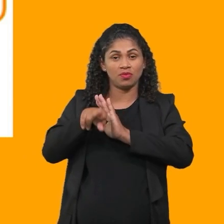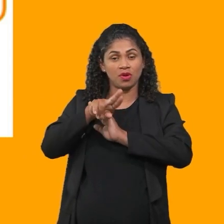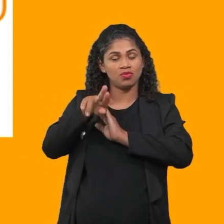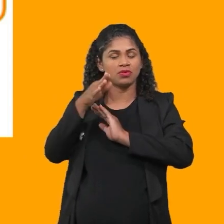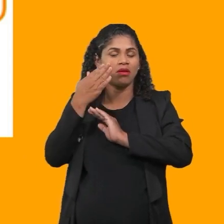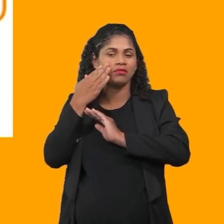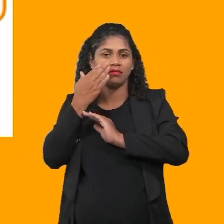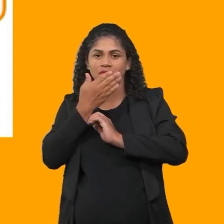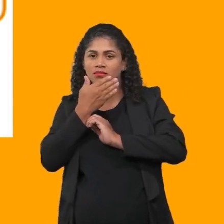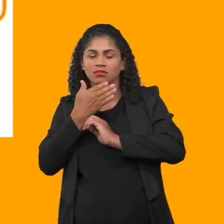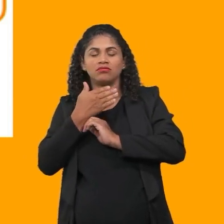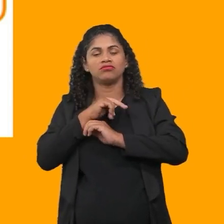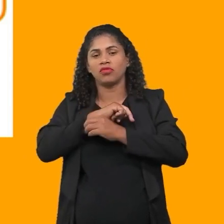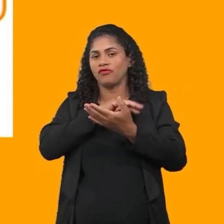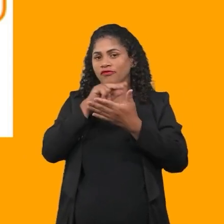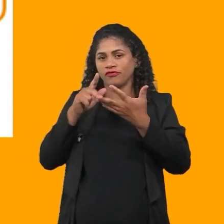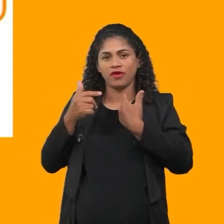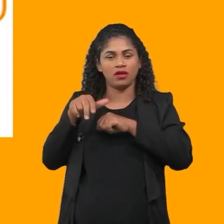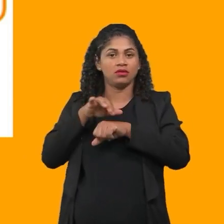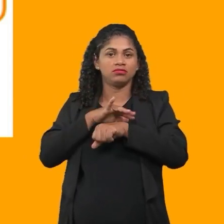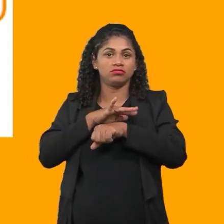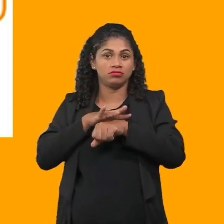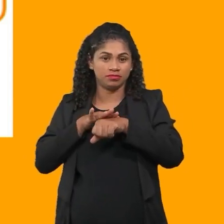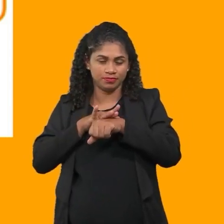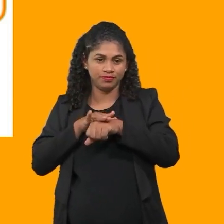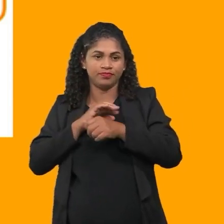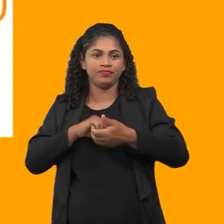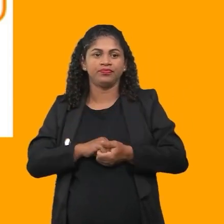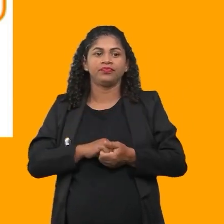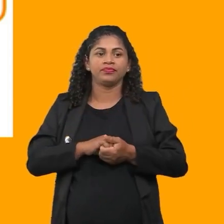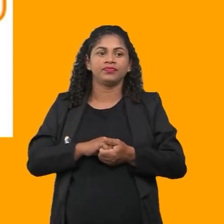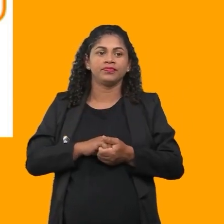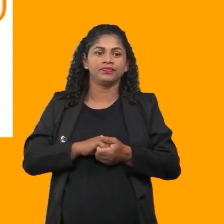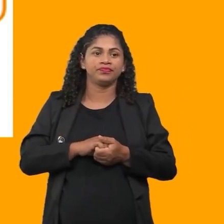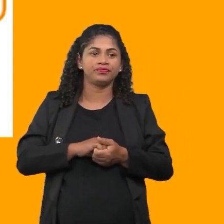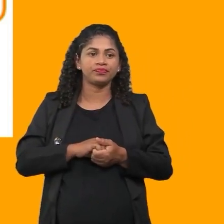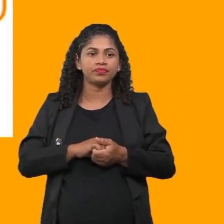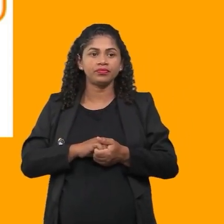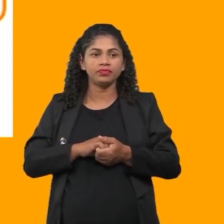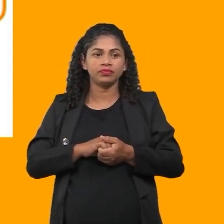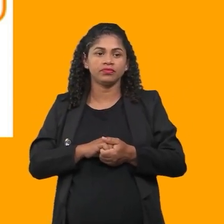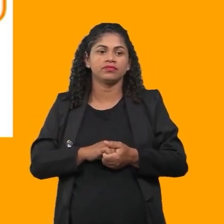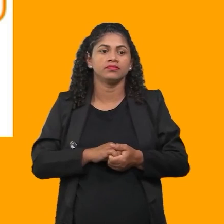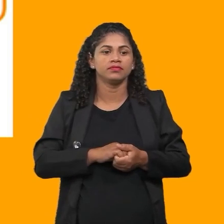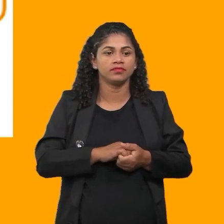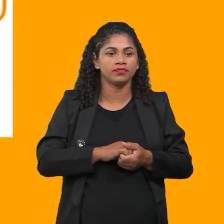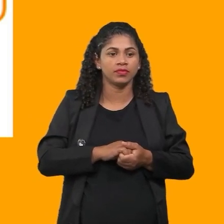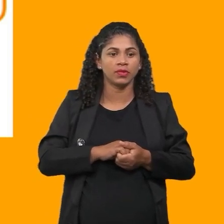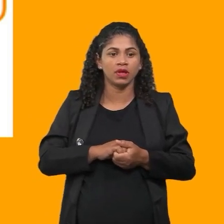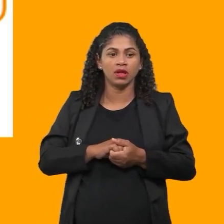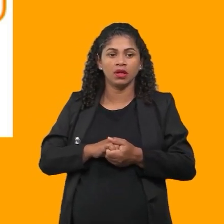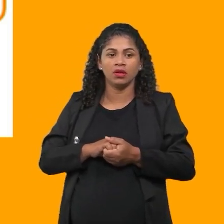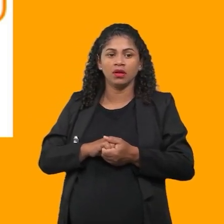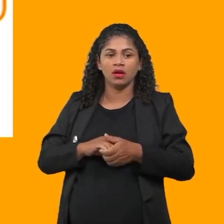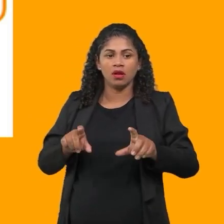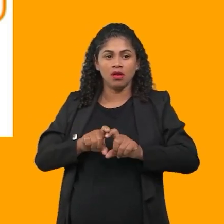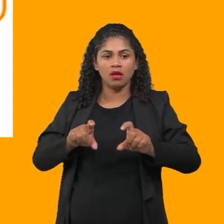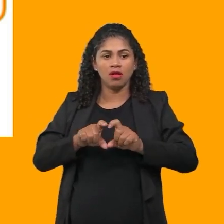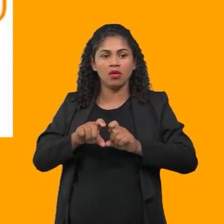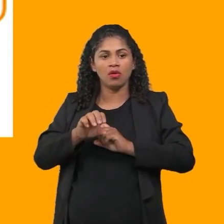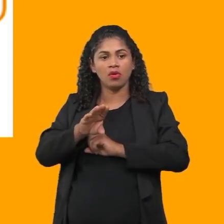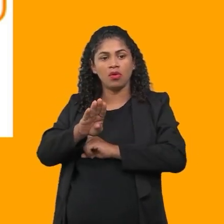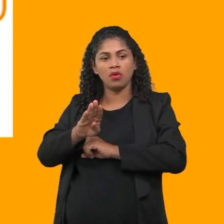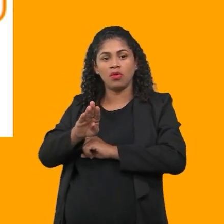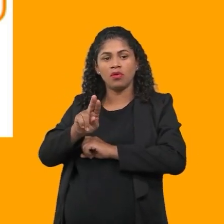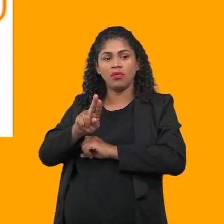de vapor. Né? Então, por exemplo, aqui ó, a gente vai ter o bico de Bunsen, né? Ele vai aquecer a água e essa água ela vai